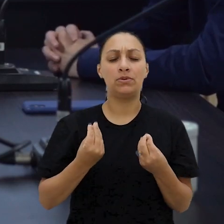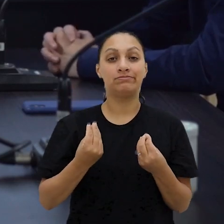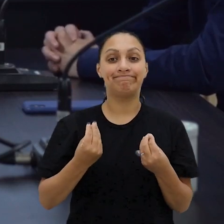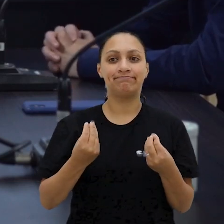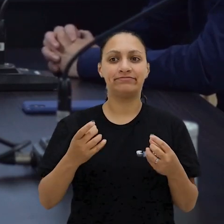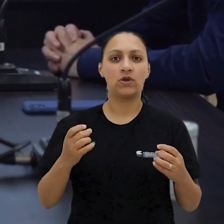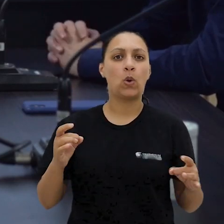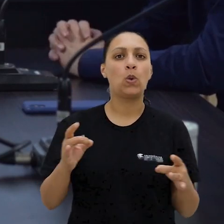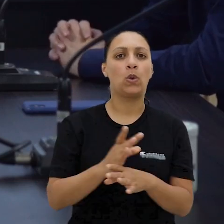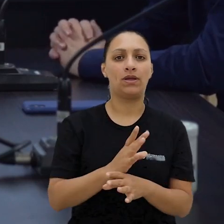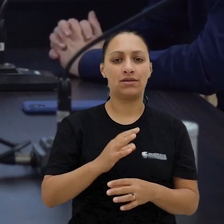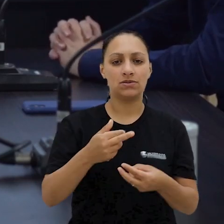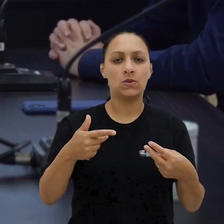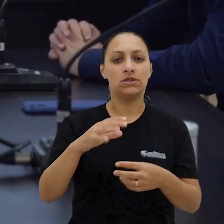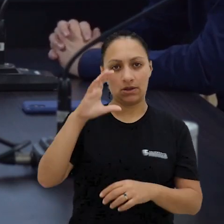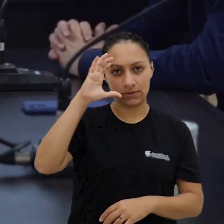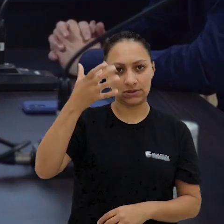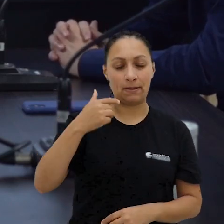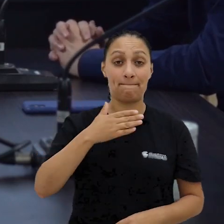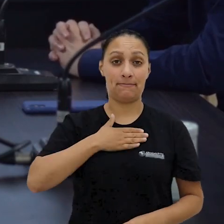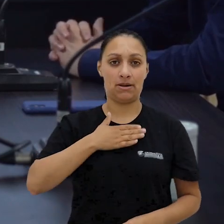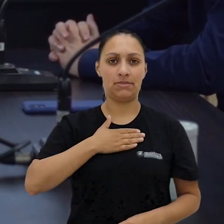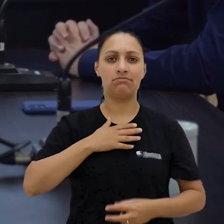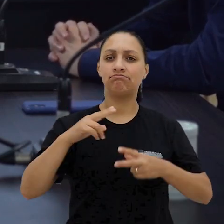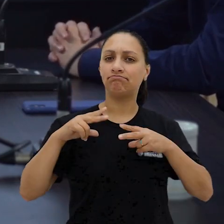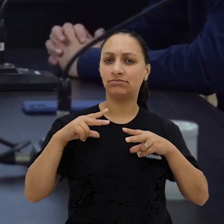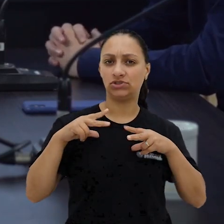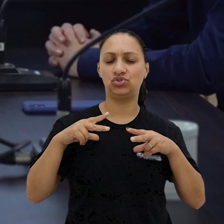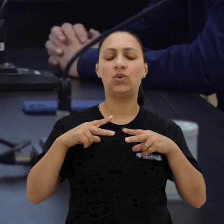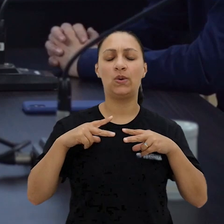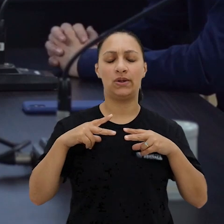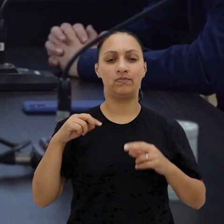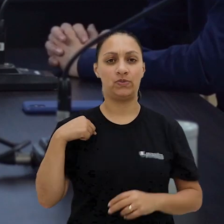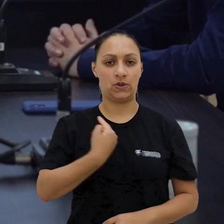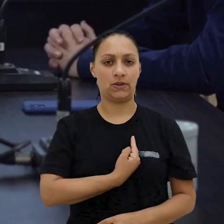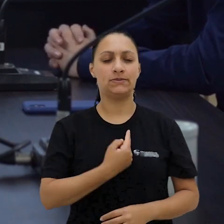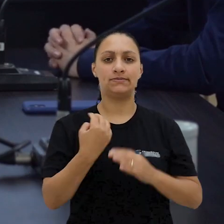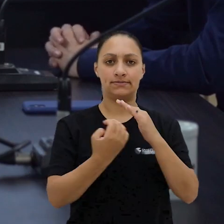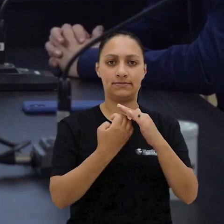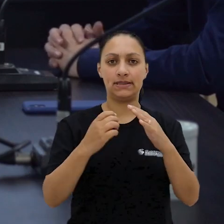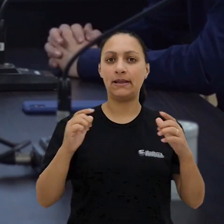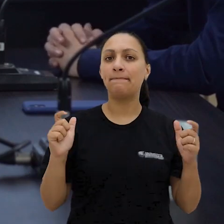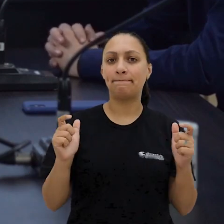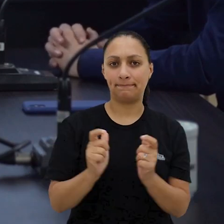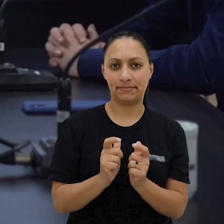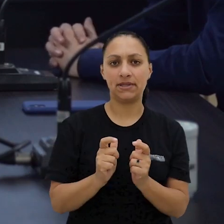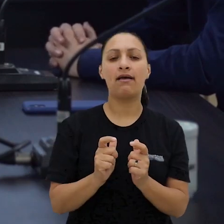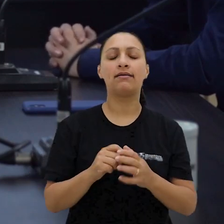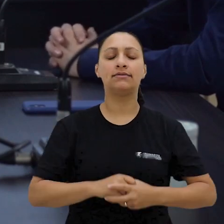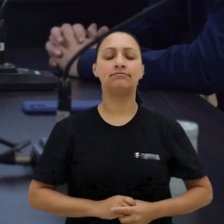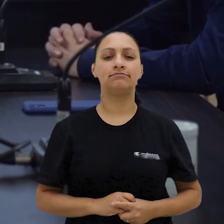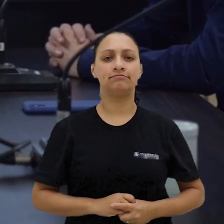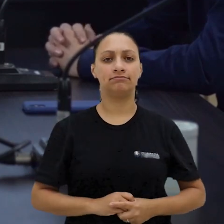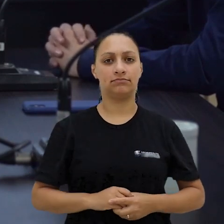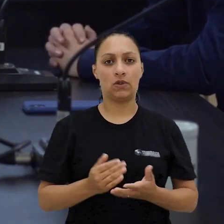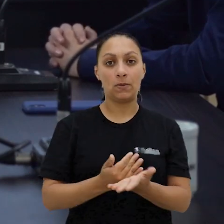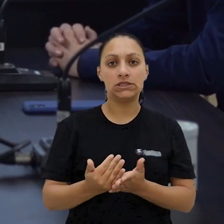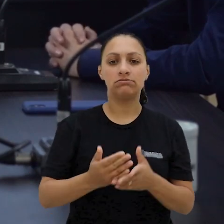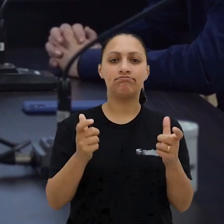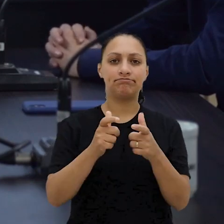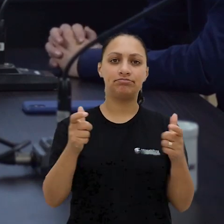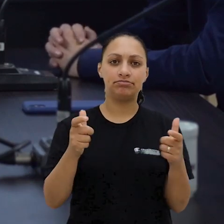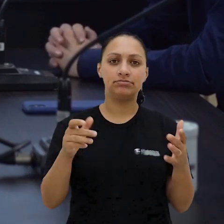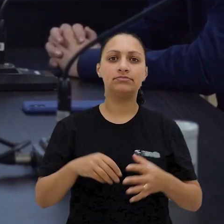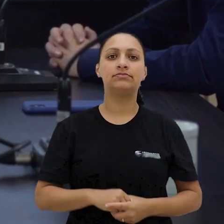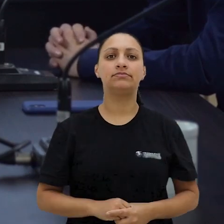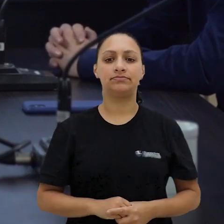coisas aconteçam. Isso é uma coisa que eu levo sempre para mim, pessoalmente, assim, nós somos uma empresa pequena, por exemplo, né? Somos pequenas, a gente está crescendo